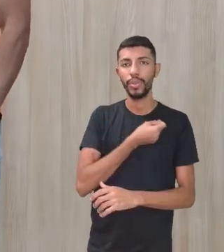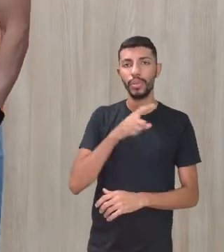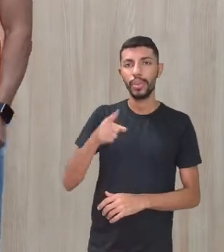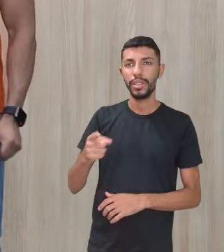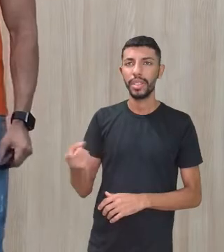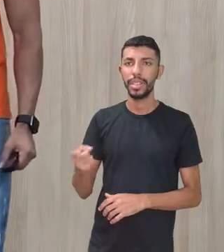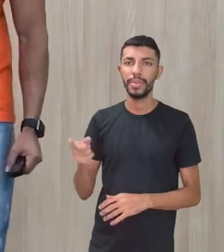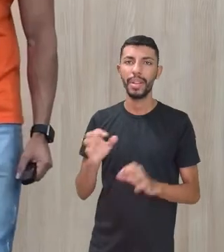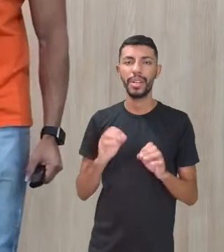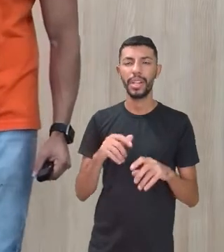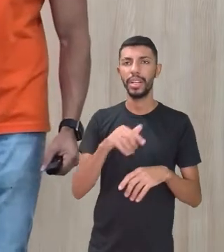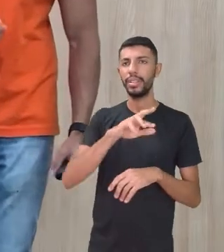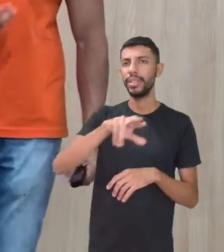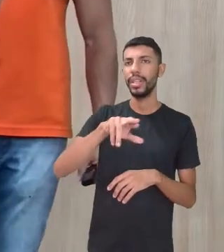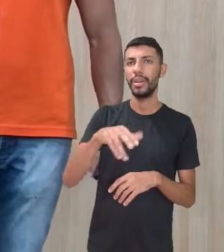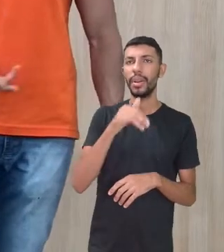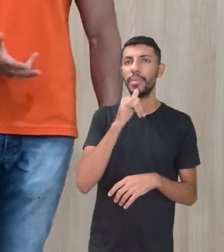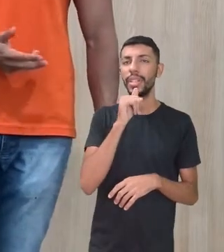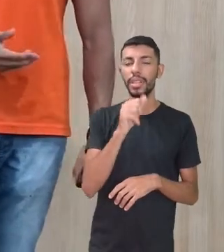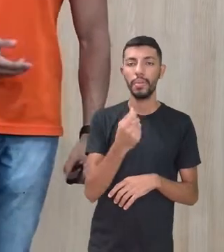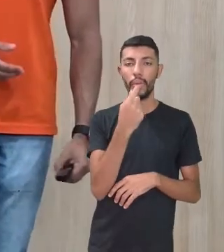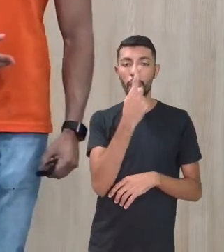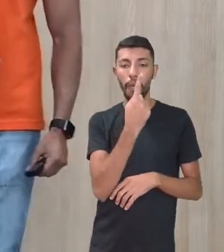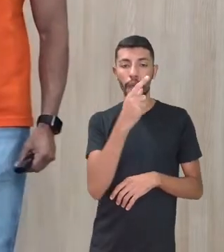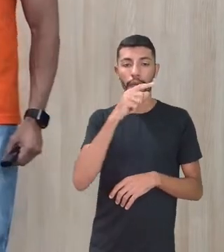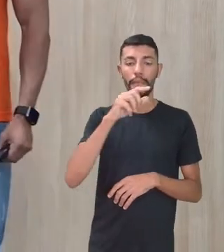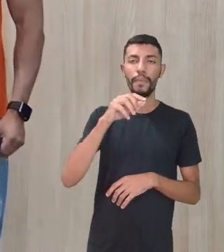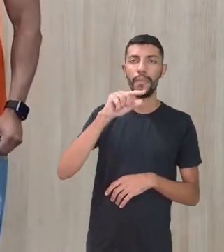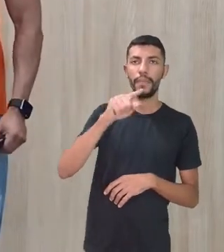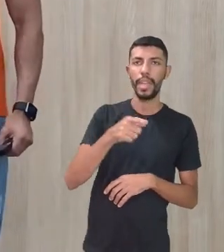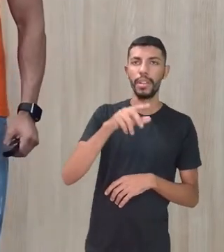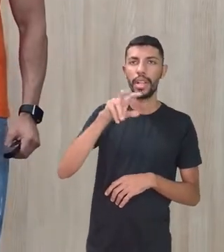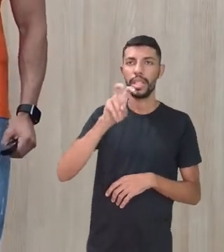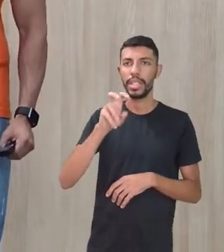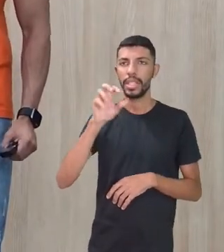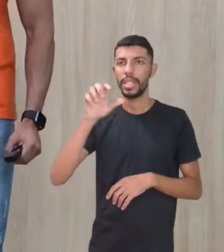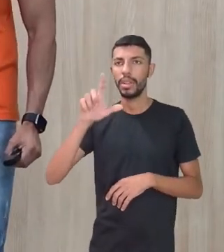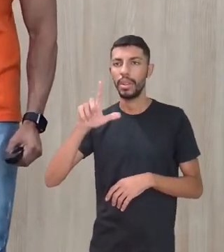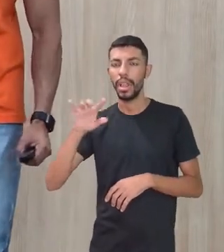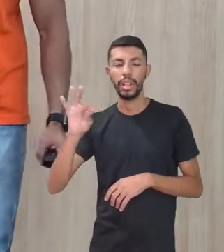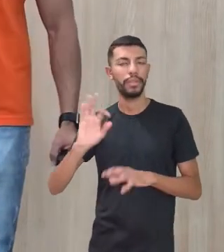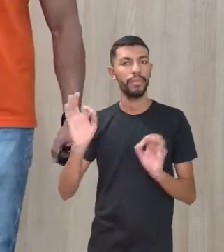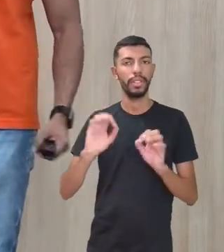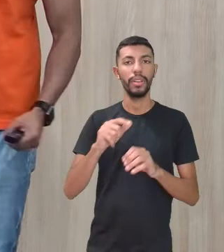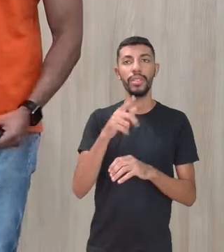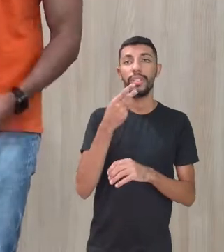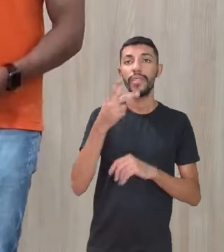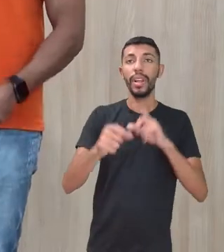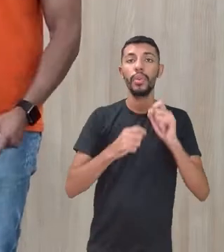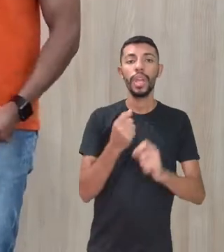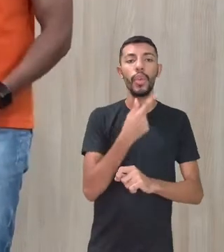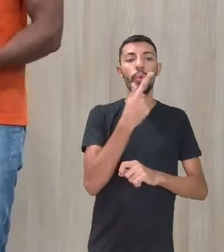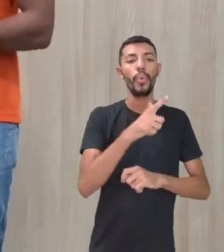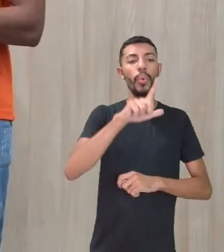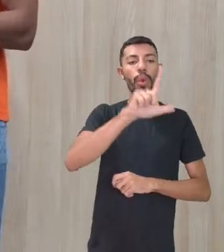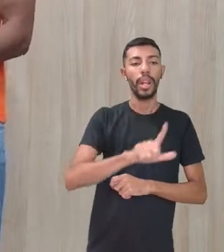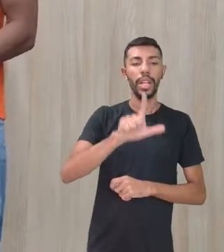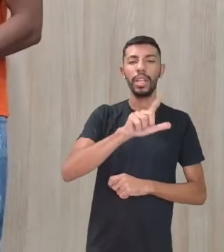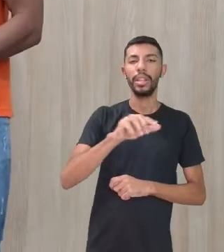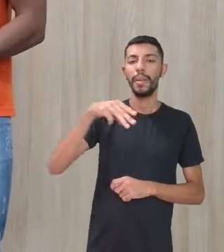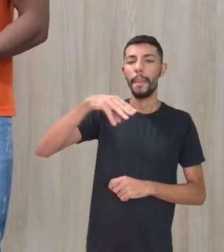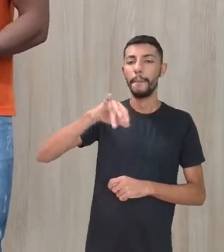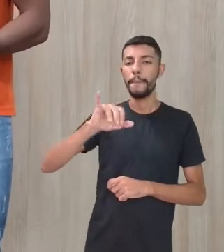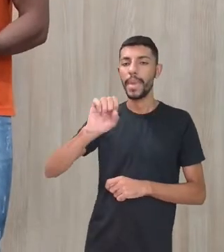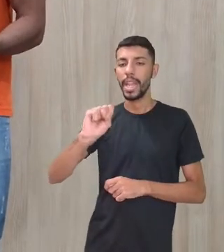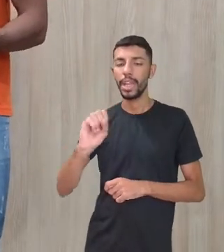número aí. Você não diz 1,5 litros, você diz 1,5 litros de água, né? Porque você já sabe que essa